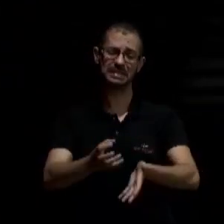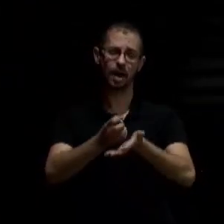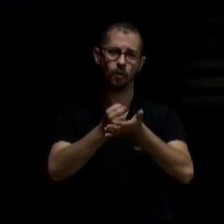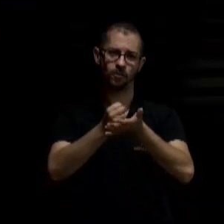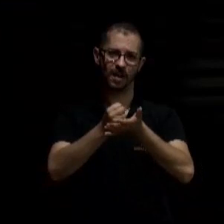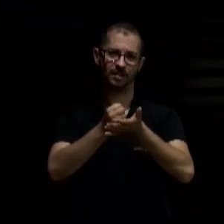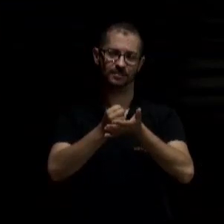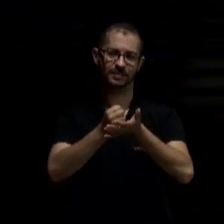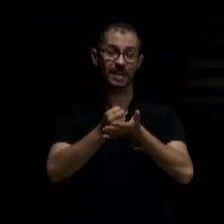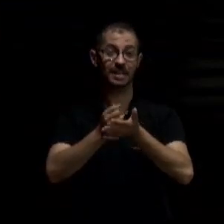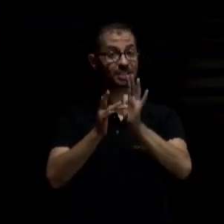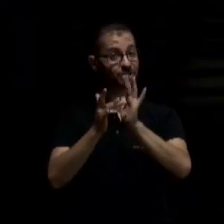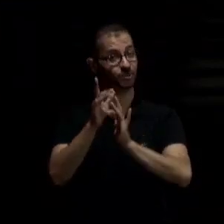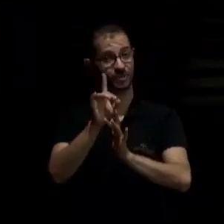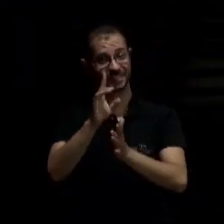pela metade.